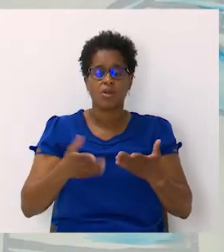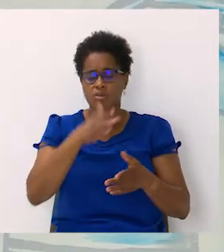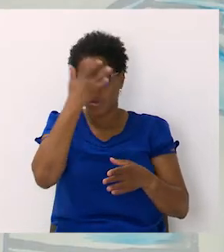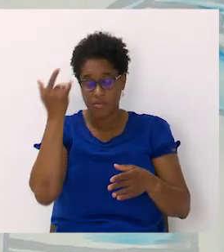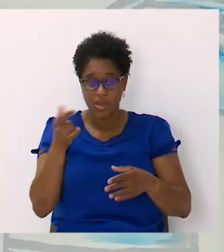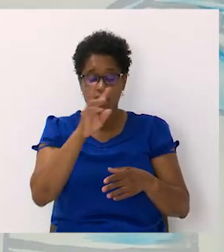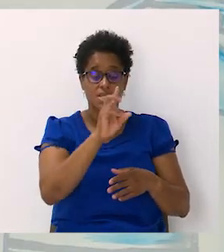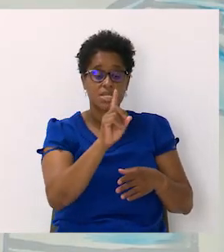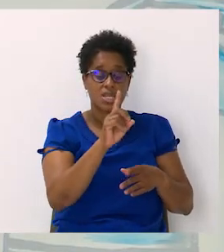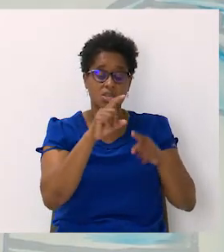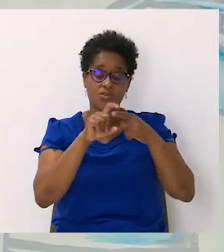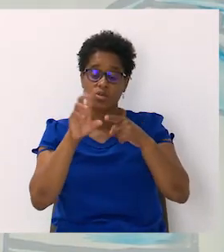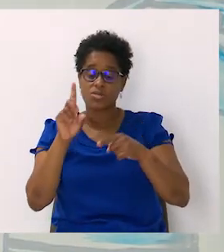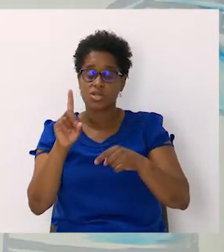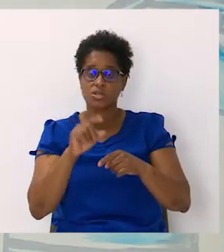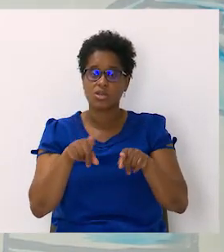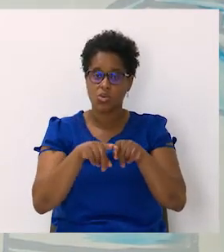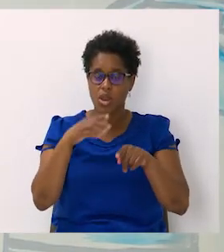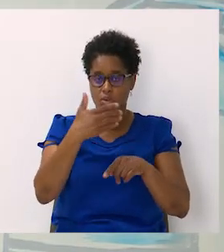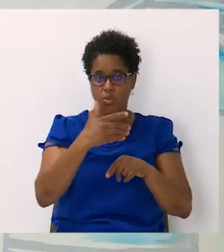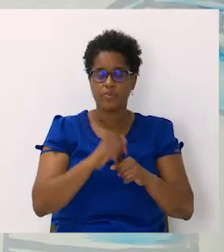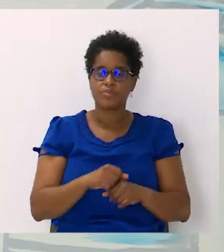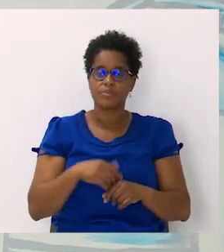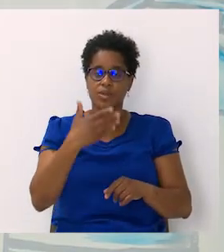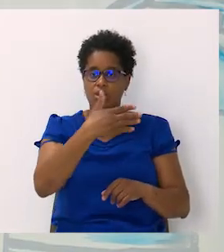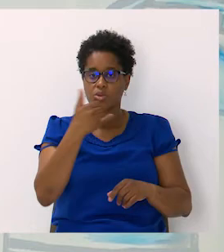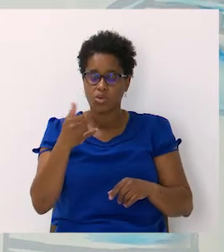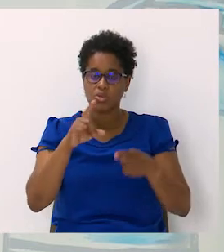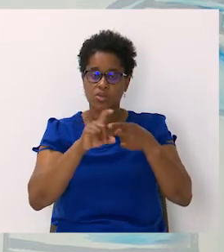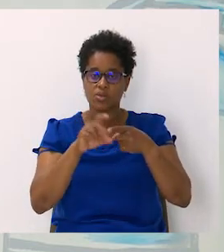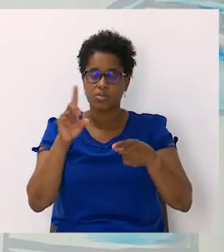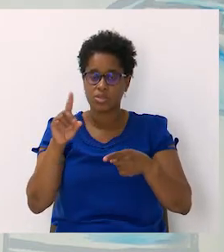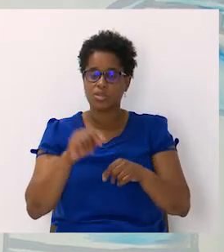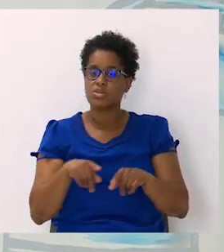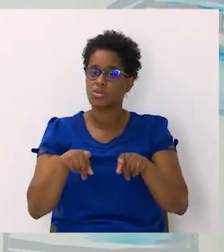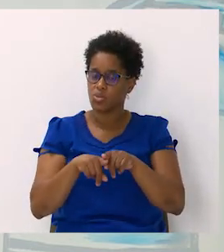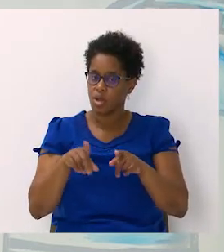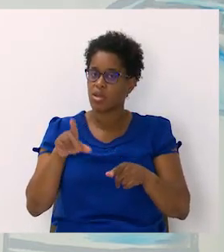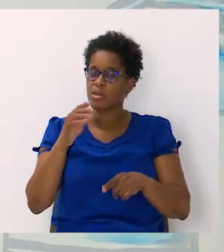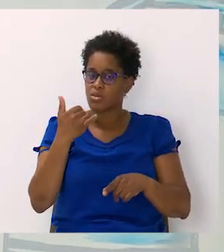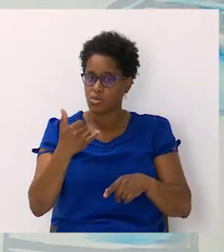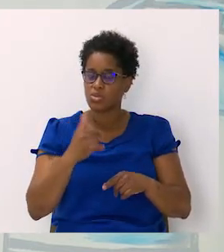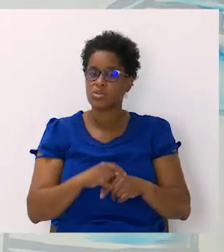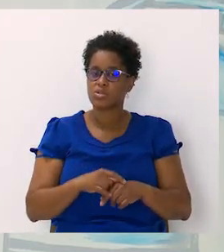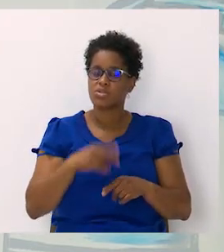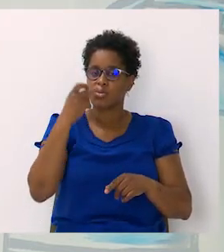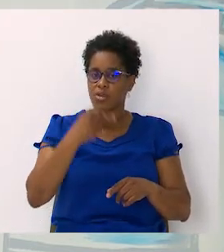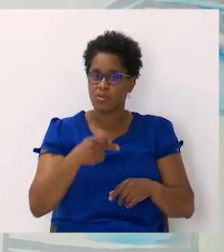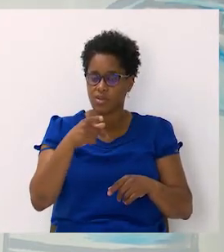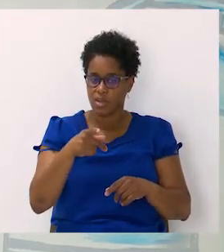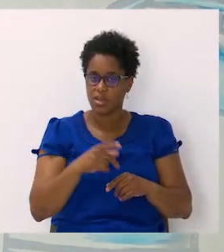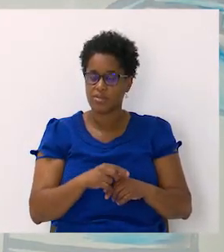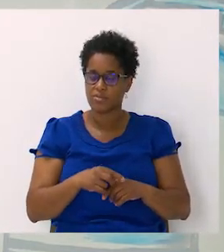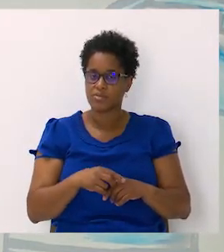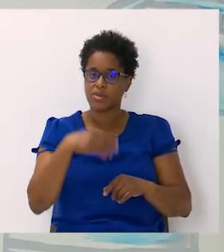Vamos simplificar, 6 a dividir por 6 dá 1, 12 a dividir por 6 dá 2. Então ficamos